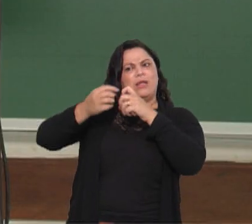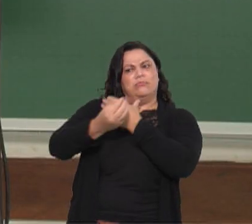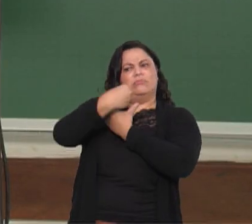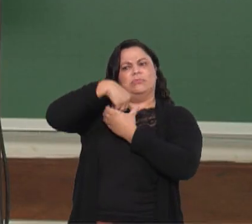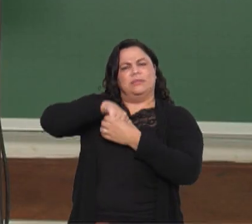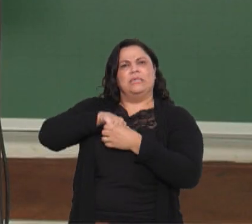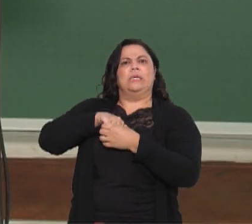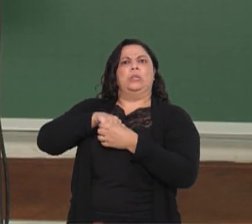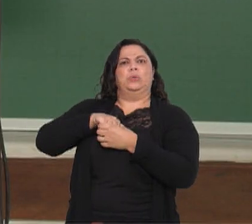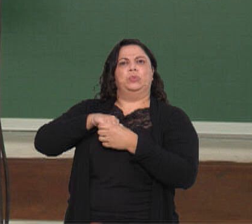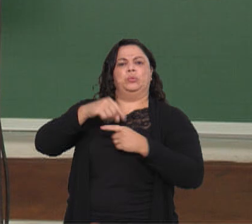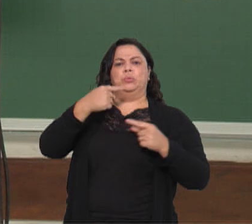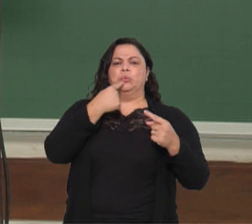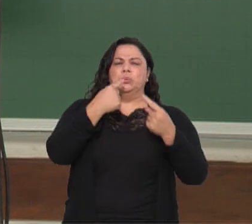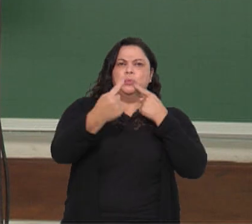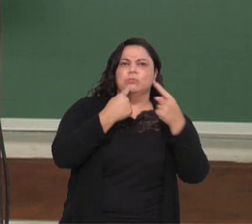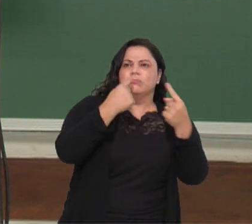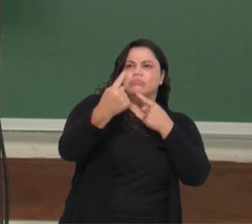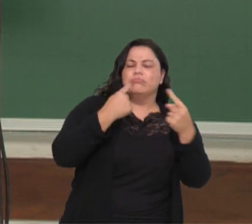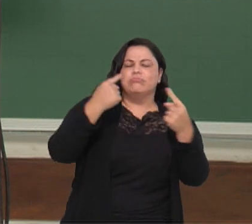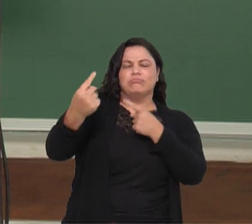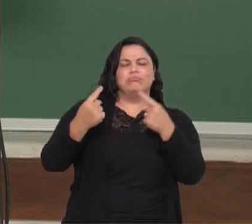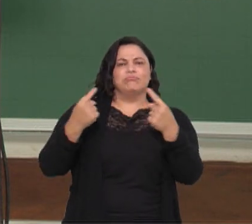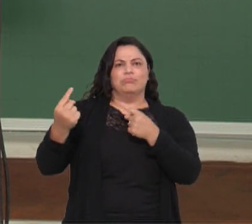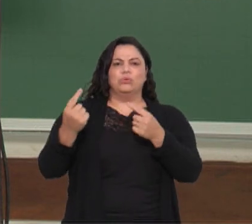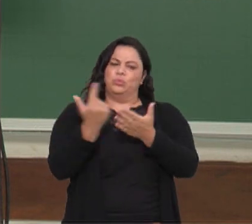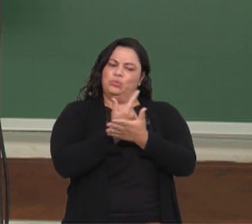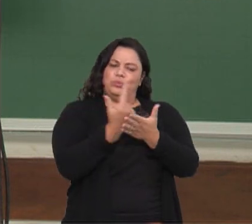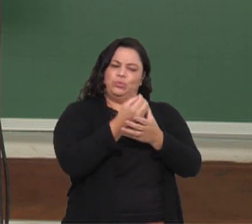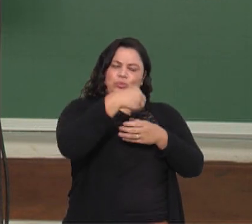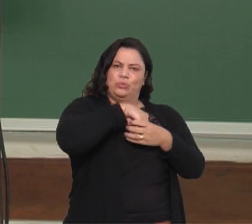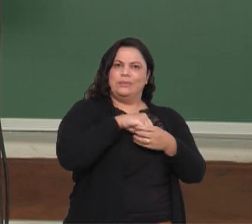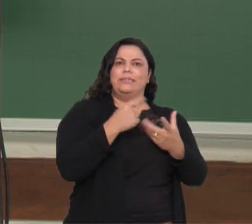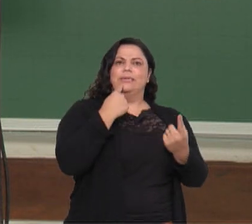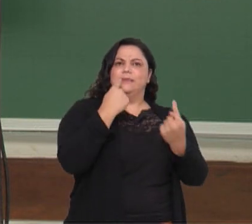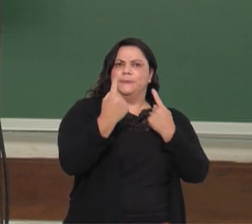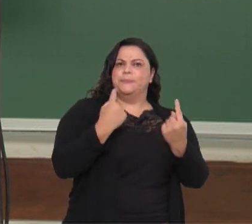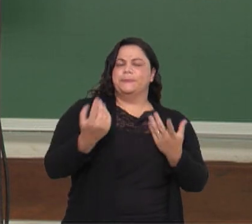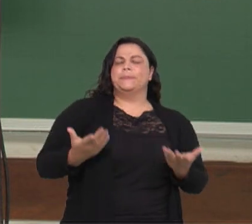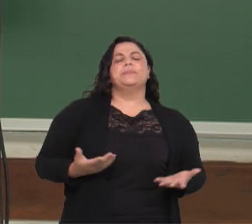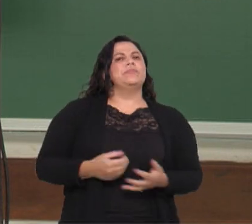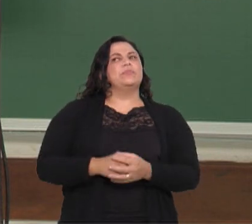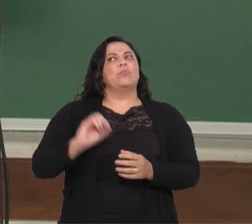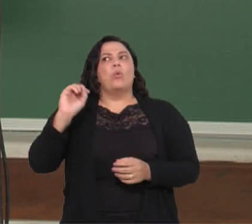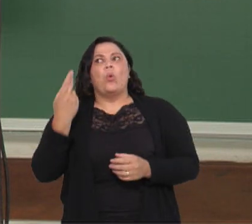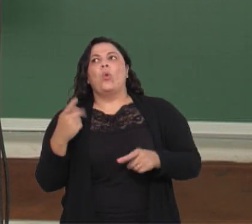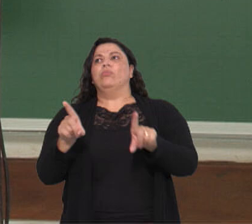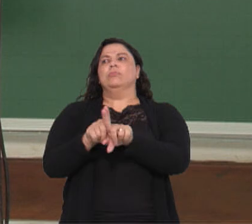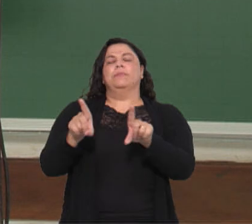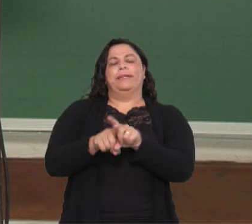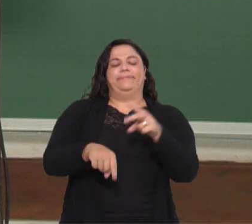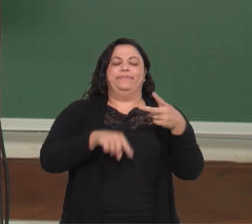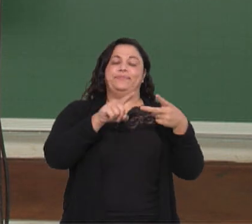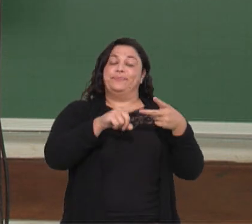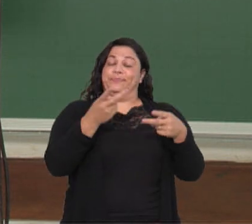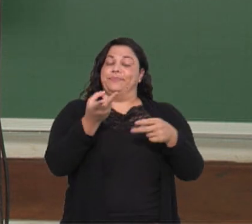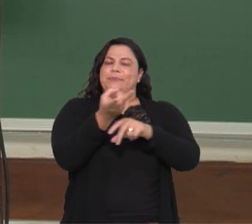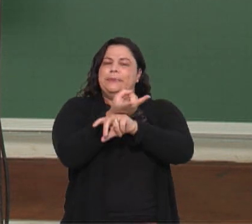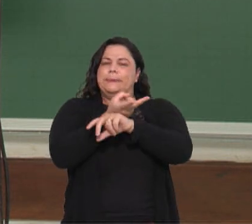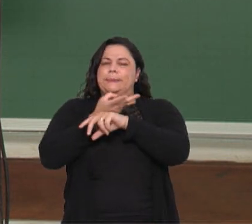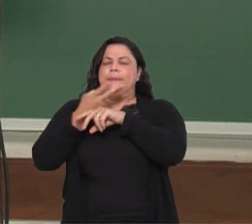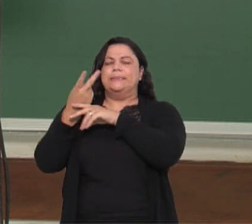aqui do discurso, do diálogo, o banquete. Ou então, quando você ouve falar por aí, você tem que buscar a sua alma